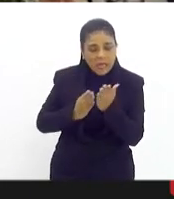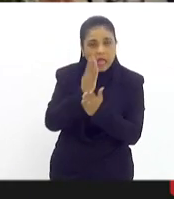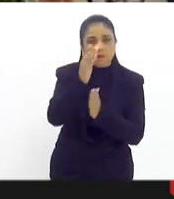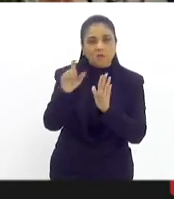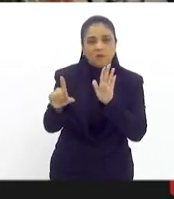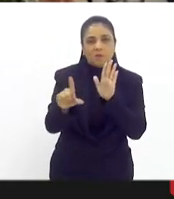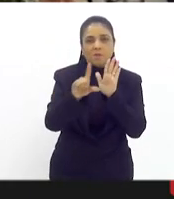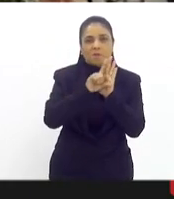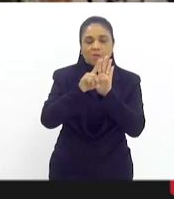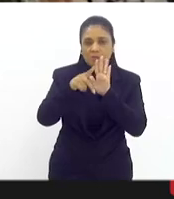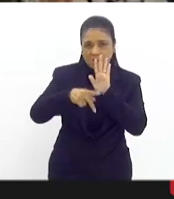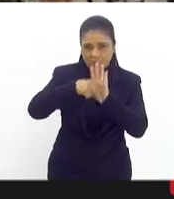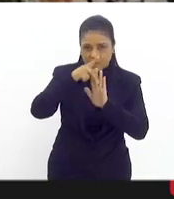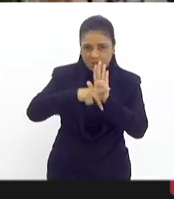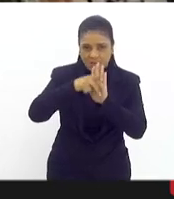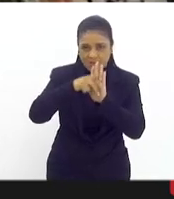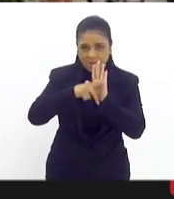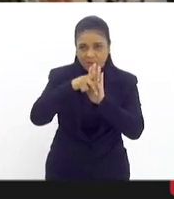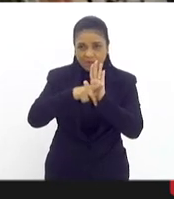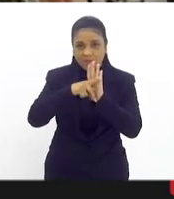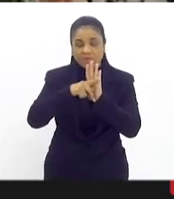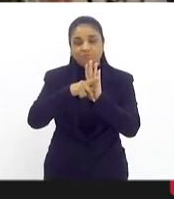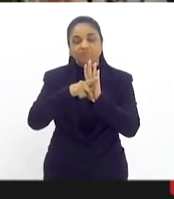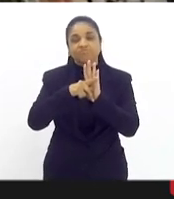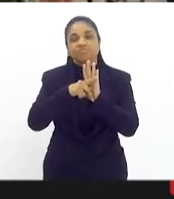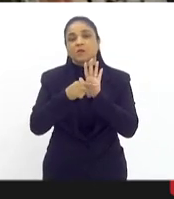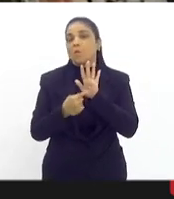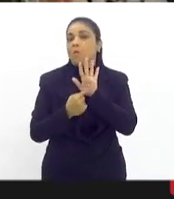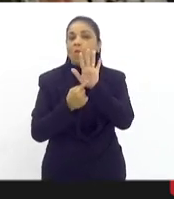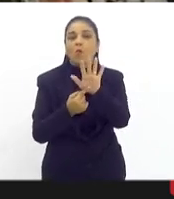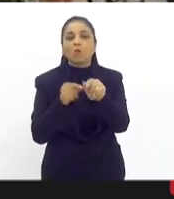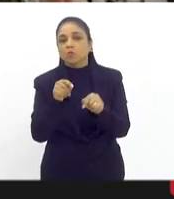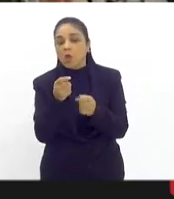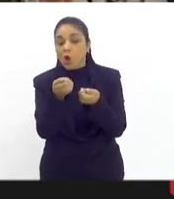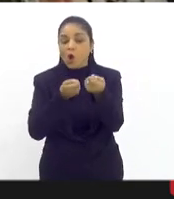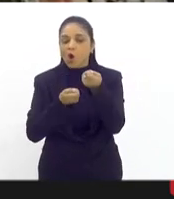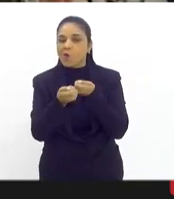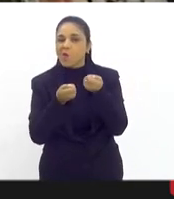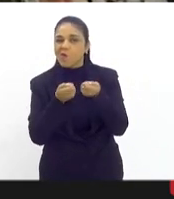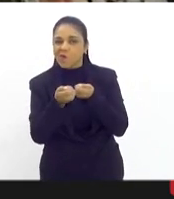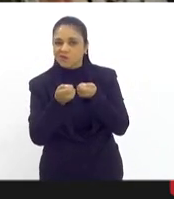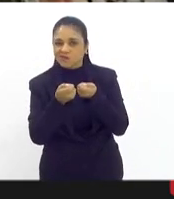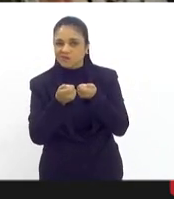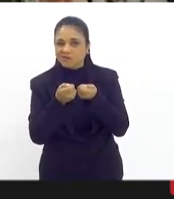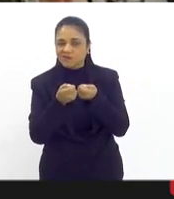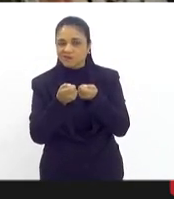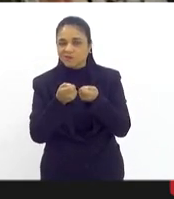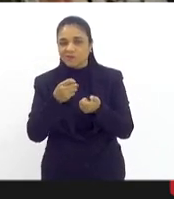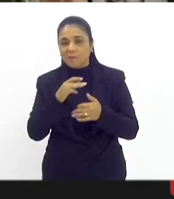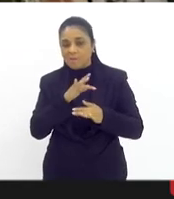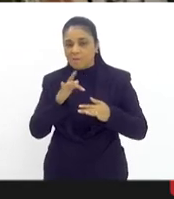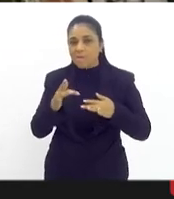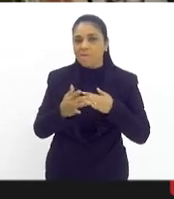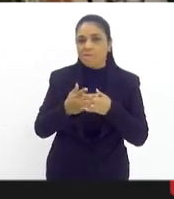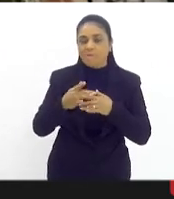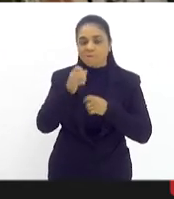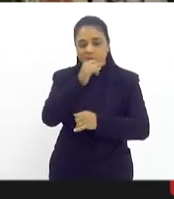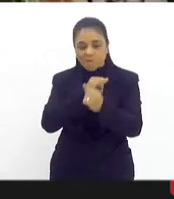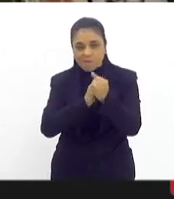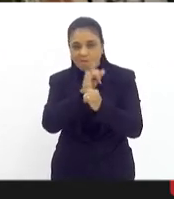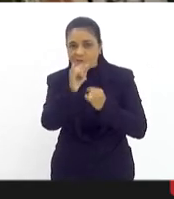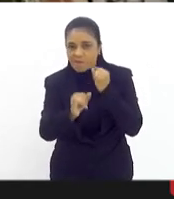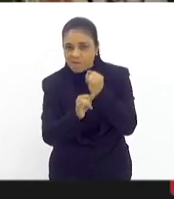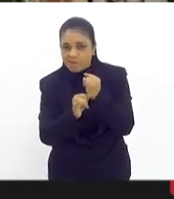projeto que, de uma certa maneira, estabelece algum controle sobre as mídias sociais, tá? Sobre as